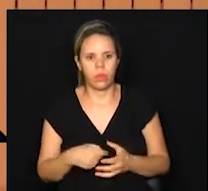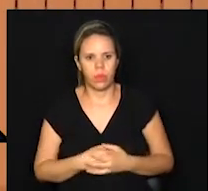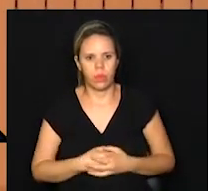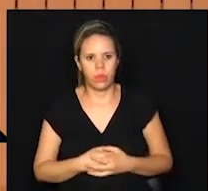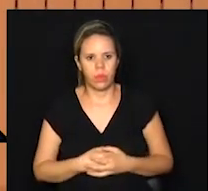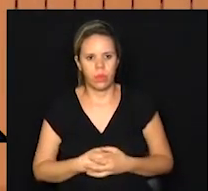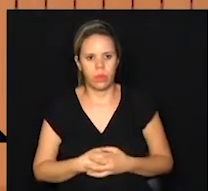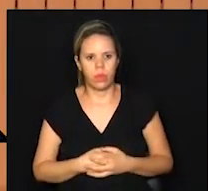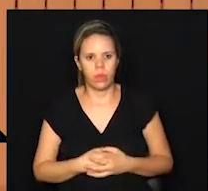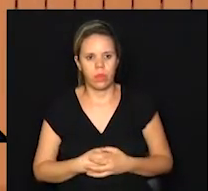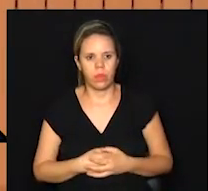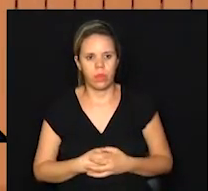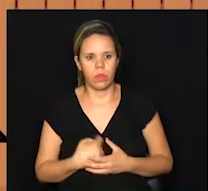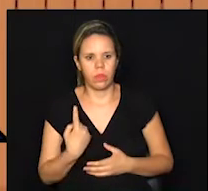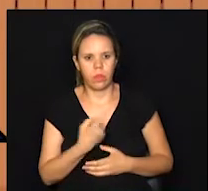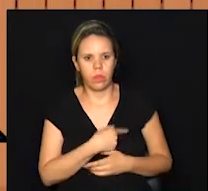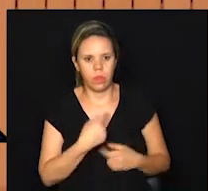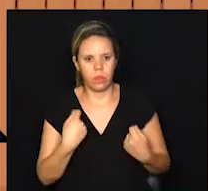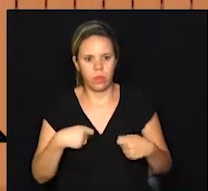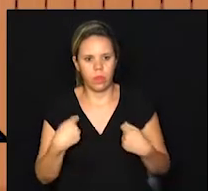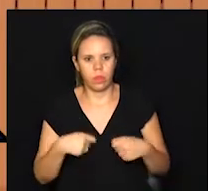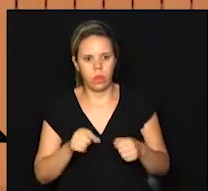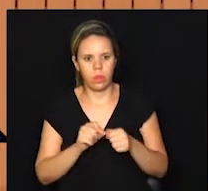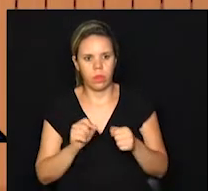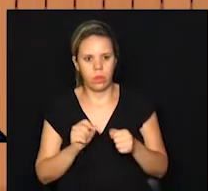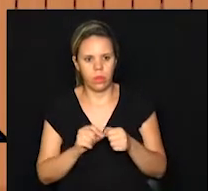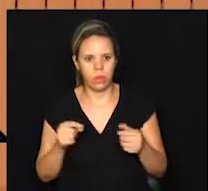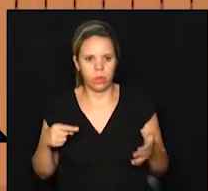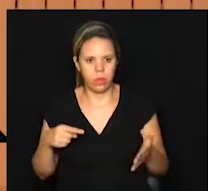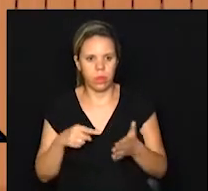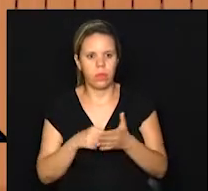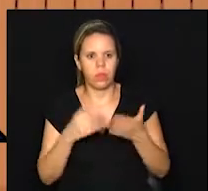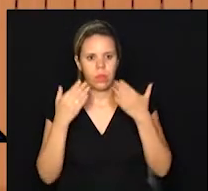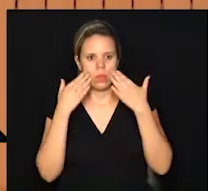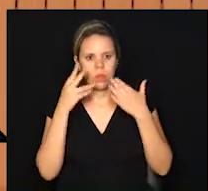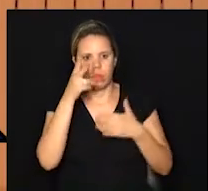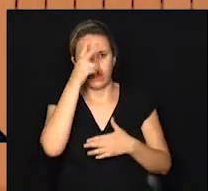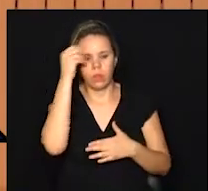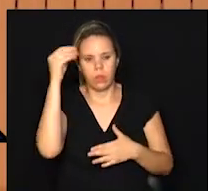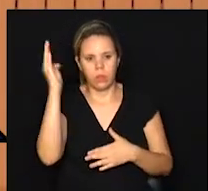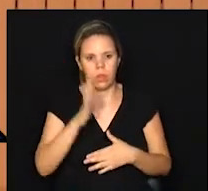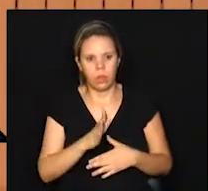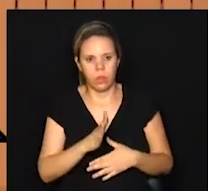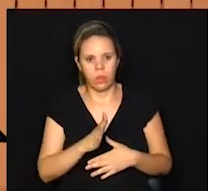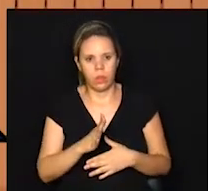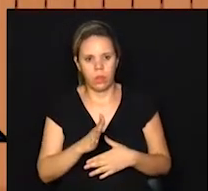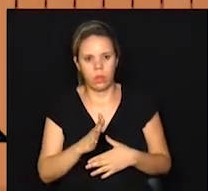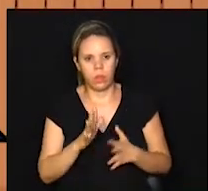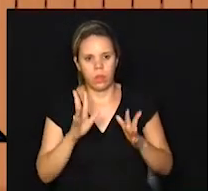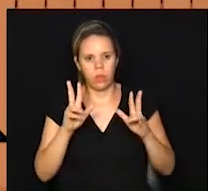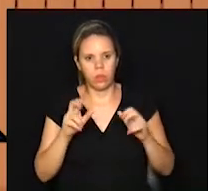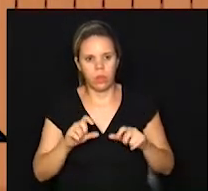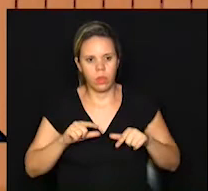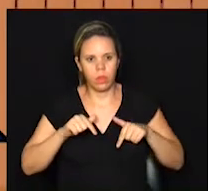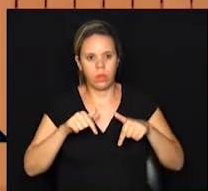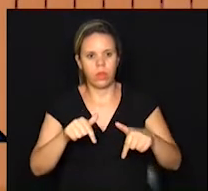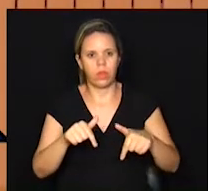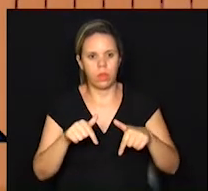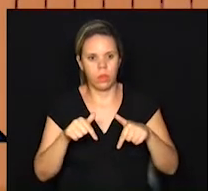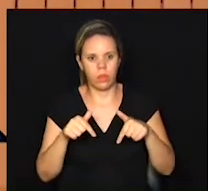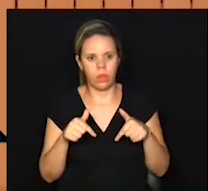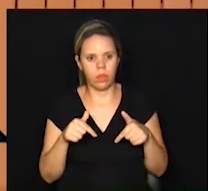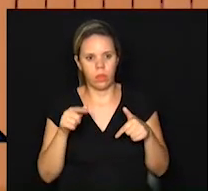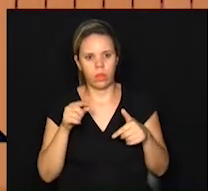fique impune. Nós precisamos fazer uma denúncia pública, nacional, em relação à postura